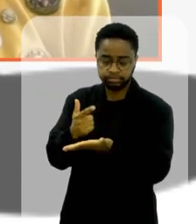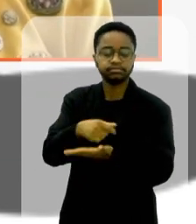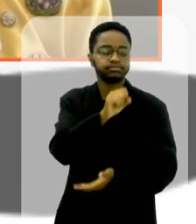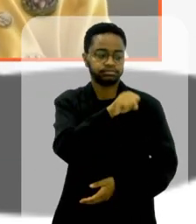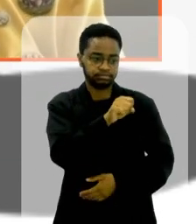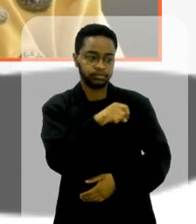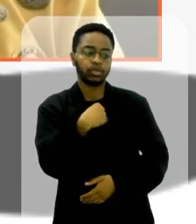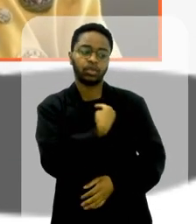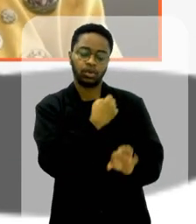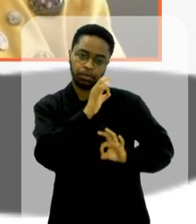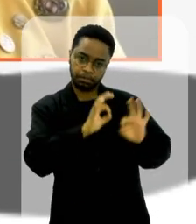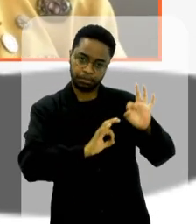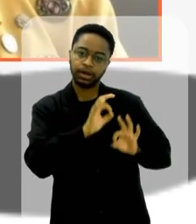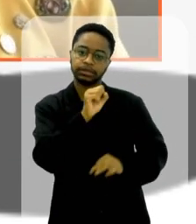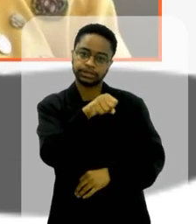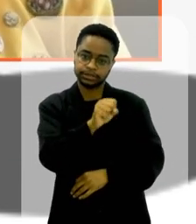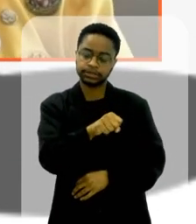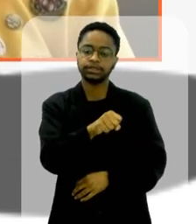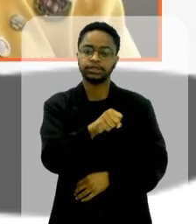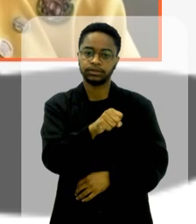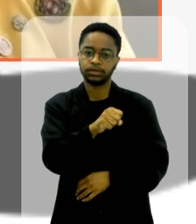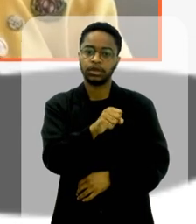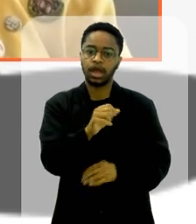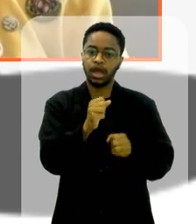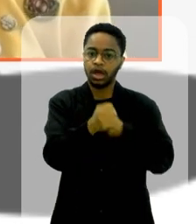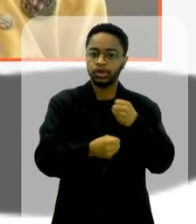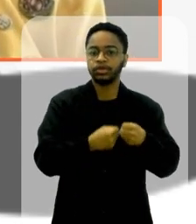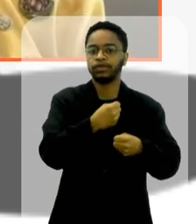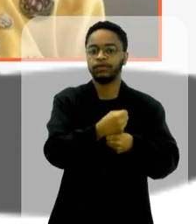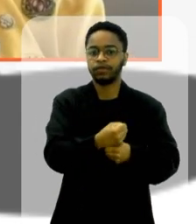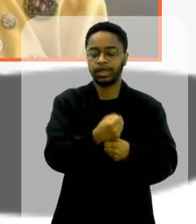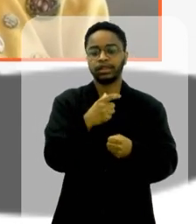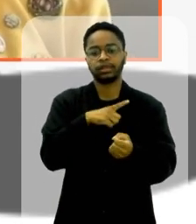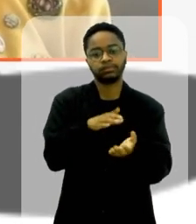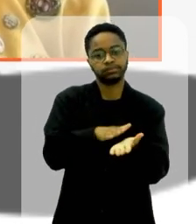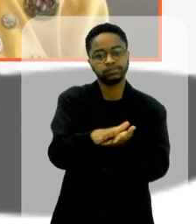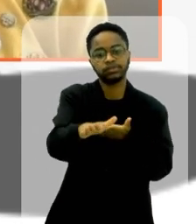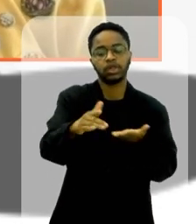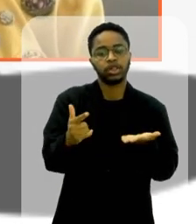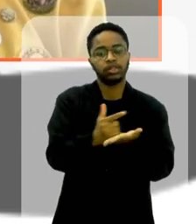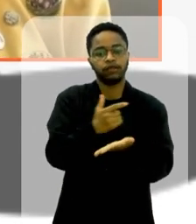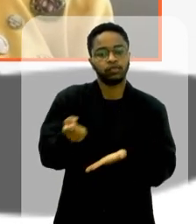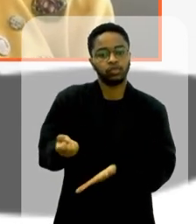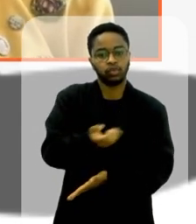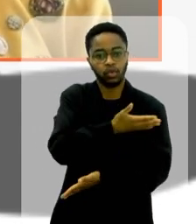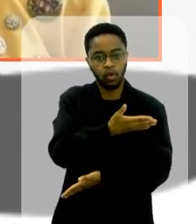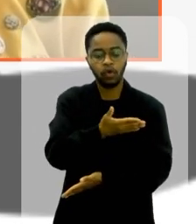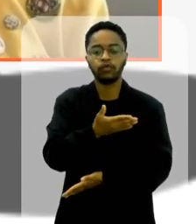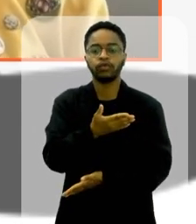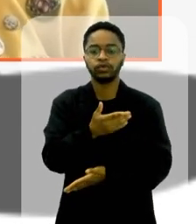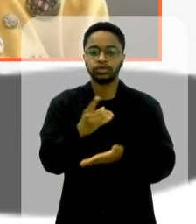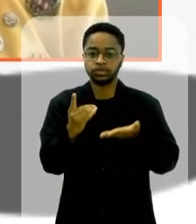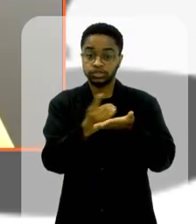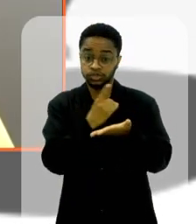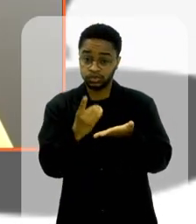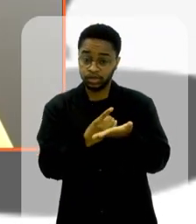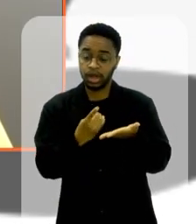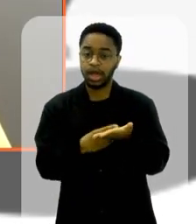Sim. Nós estamos já planejando, sim, fazer no próximo ano uma edição especial desse